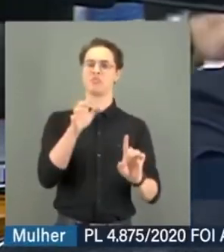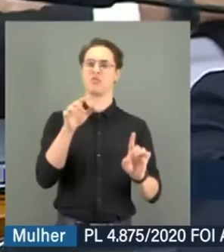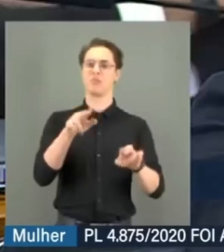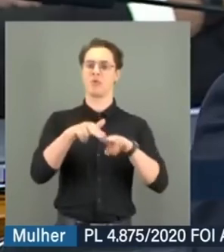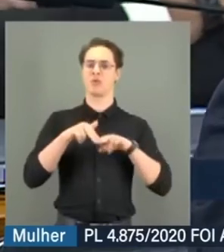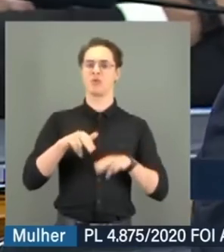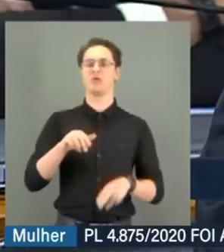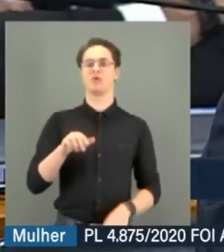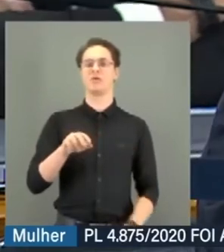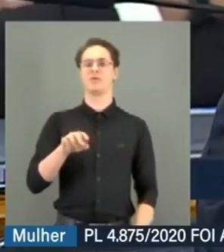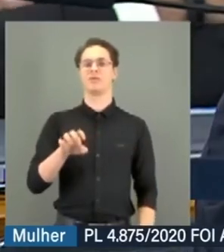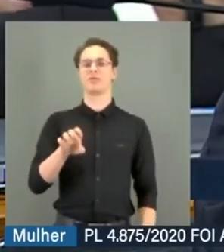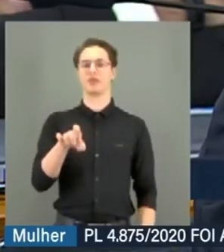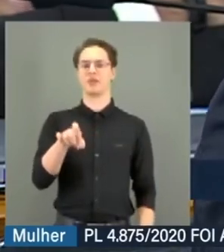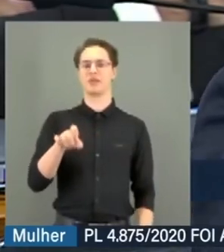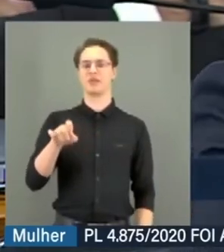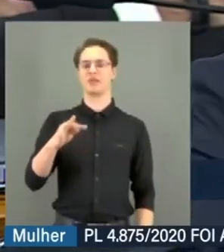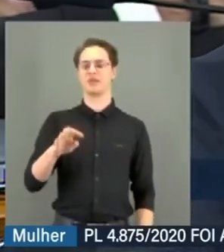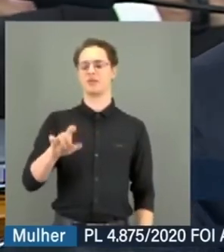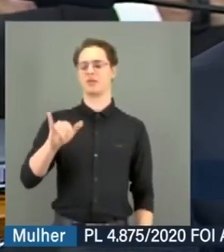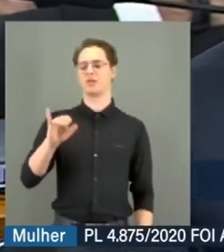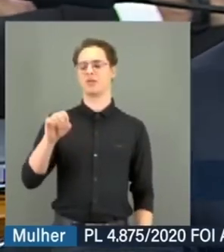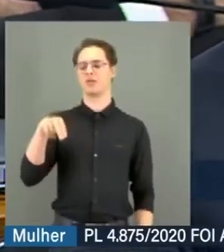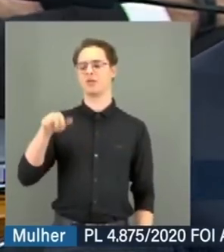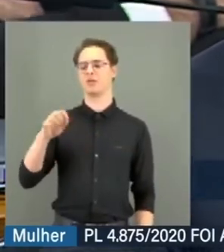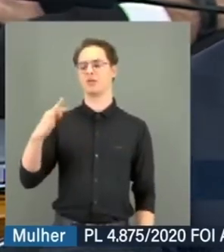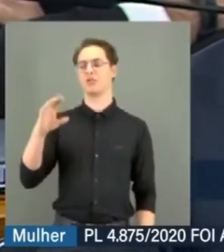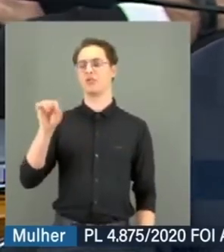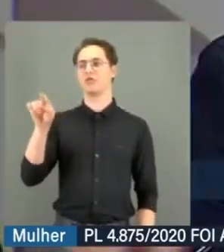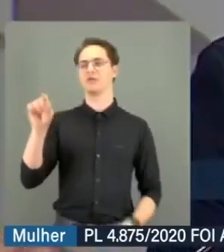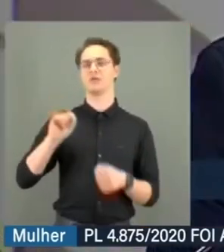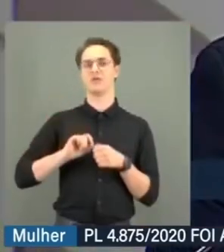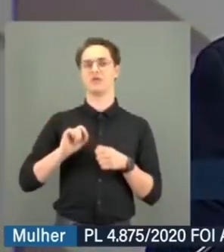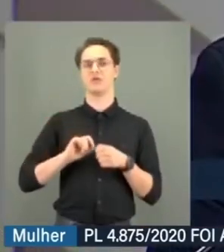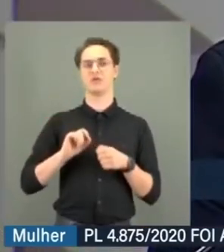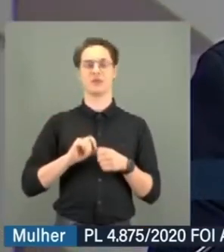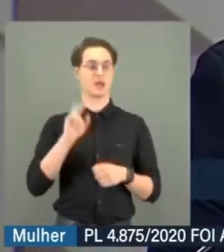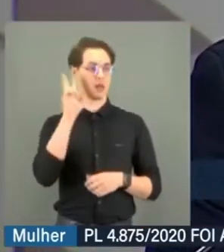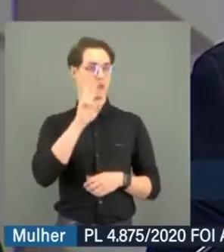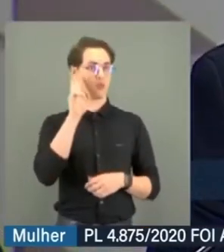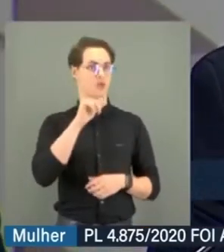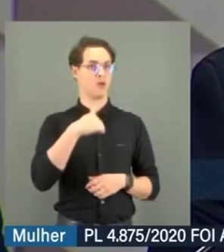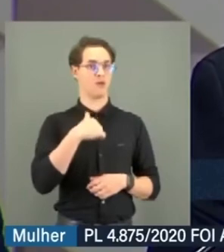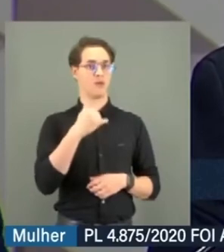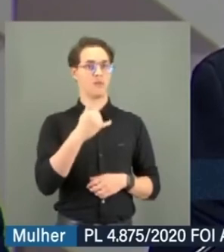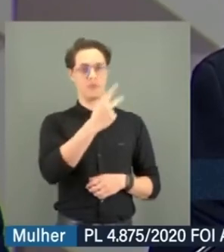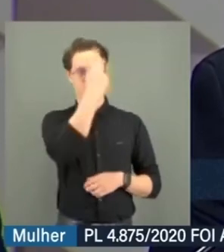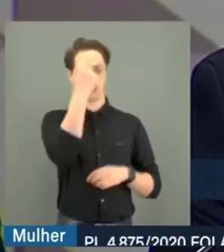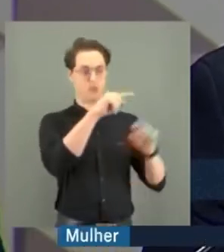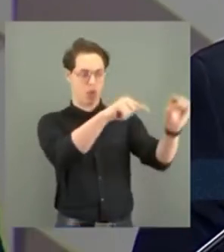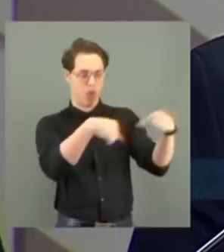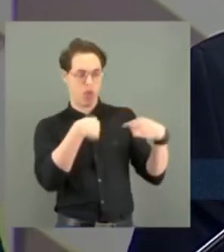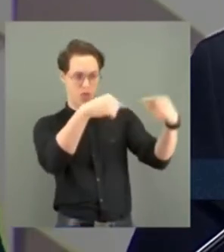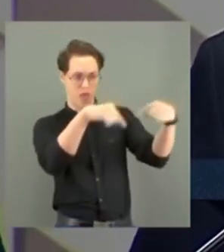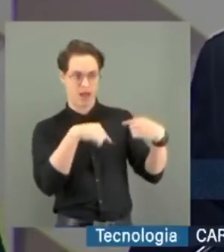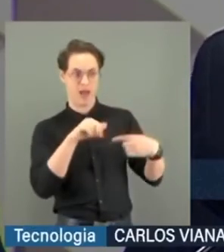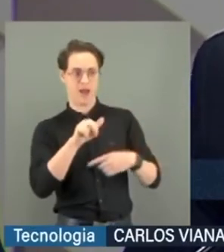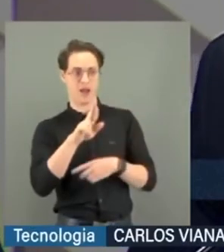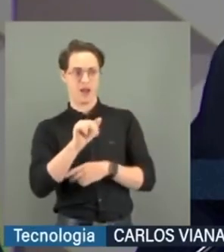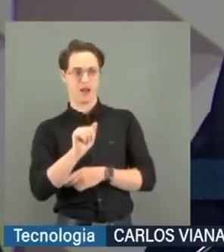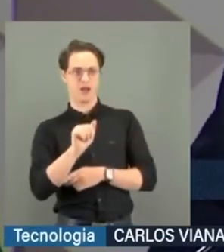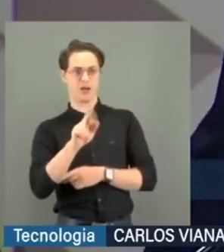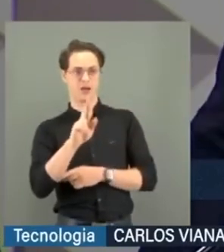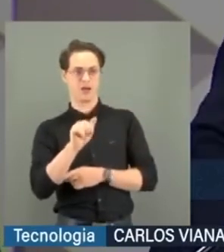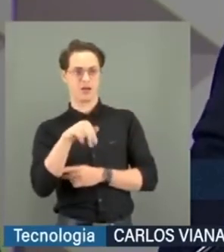estelionato? Quantas pessoas foram vítimas do estelionato que o senhor praticou? Relembrando que eu fui vítima de uma perseguição em Araraquara, inclusive equiparada